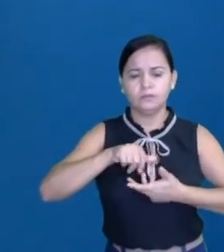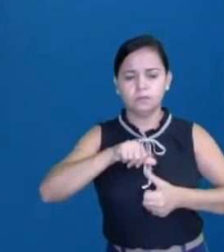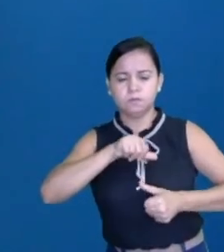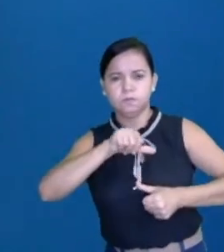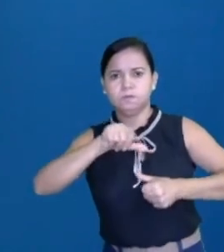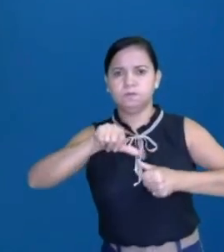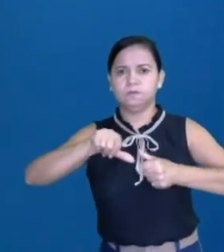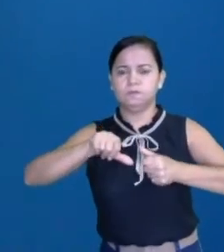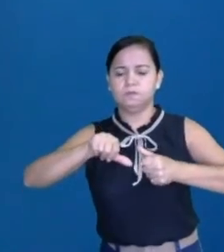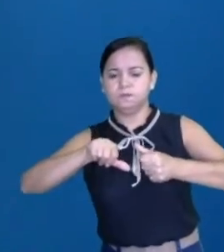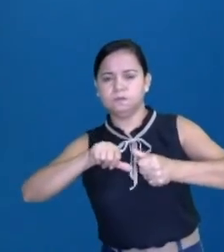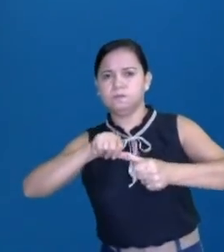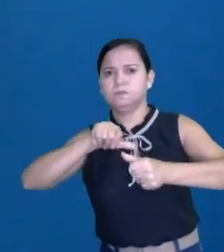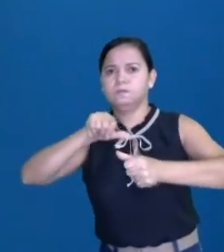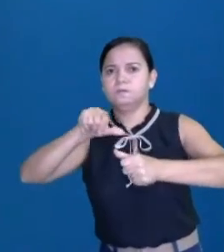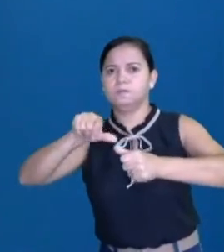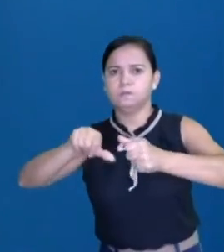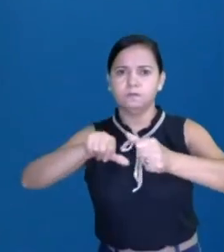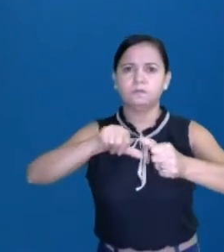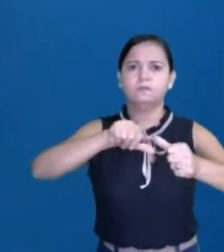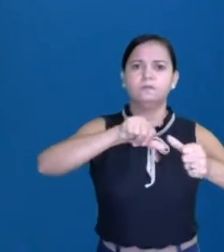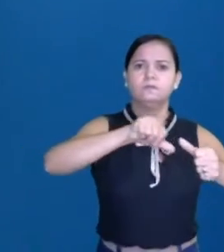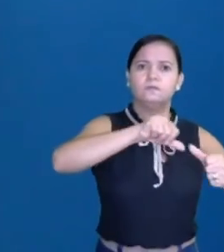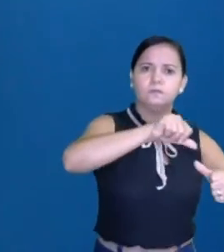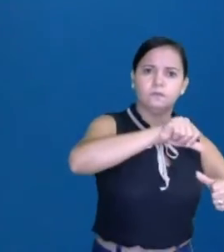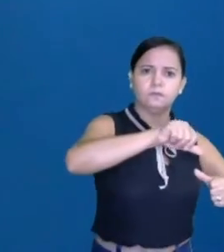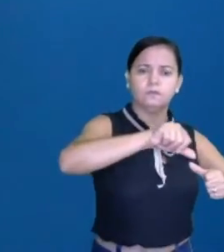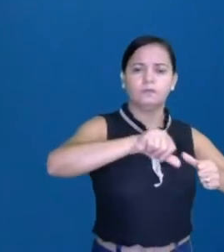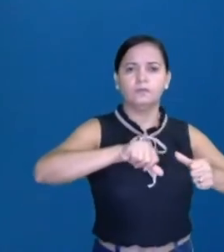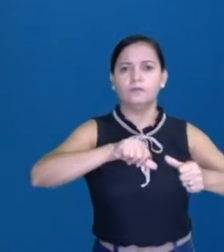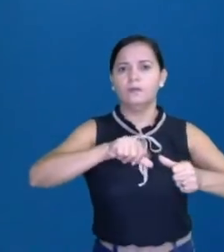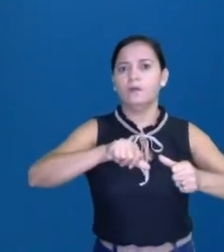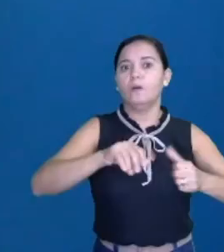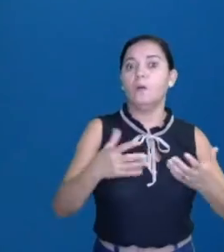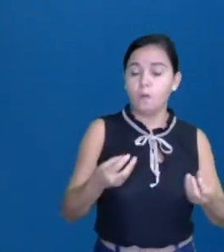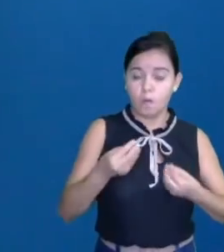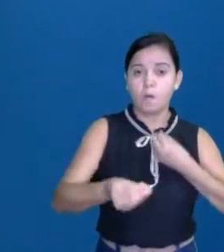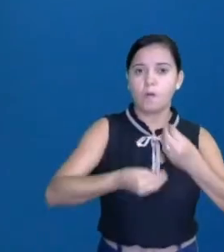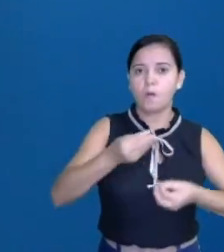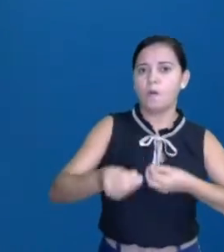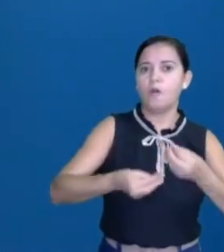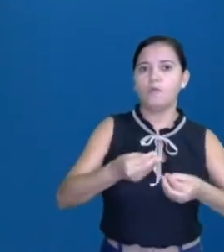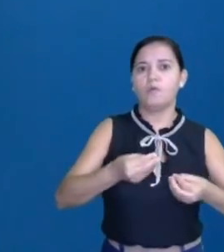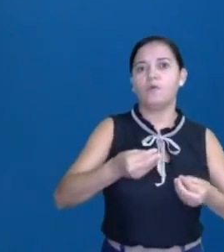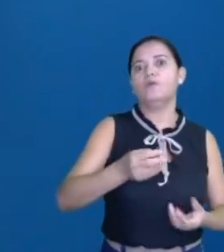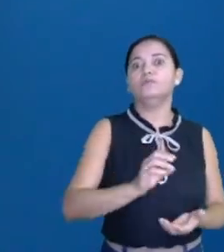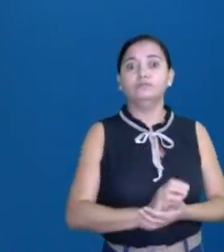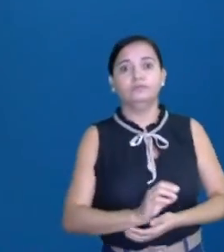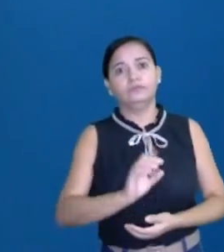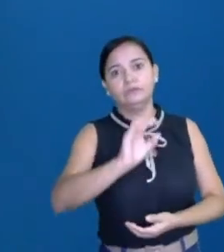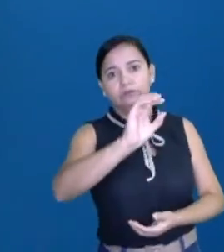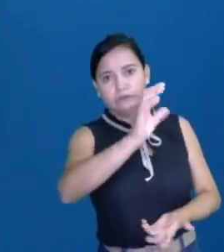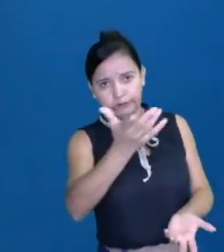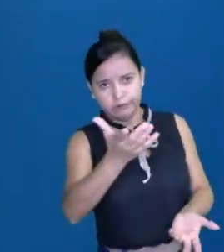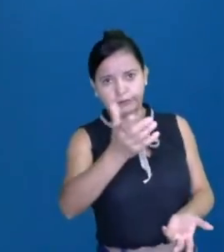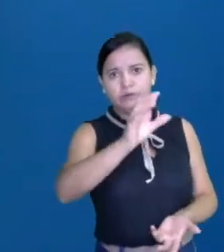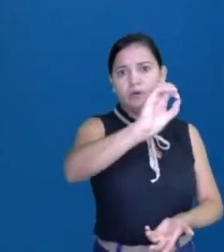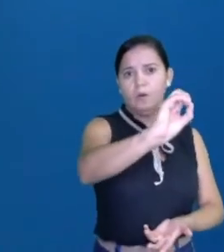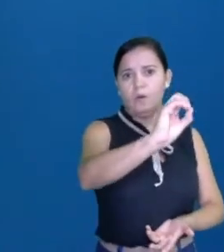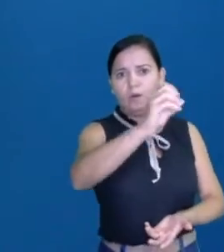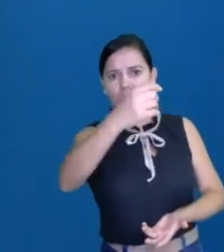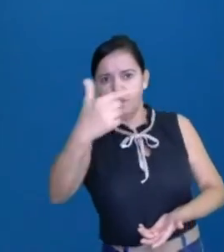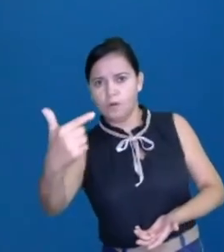que volte, ou seja, saia daquele estado de formação de ozônio para oxigênio e de oxigênio para ozônio, vai